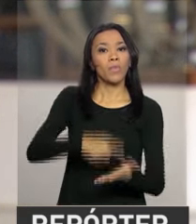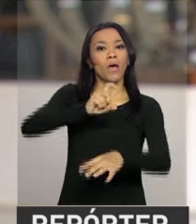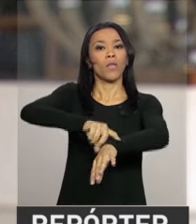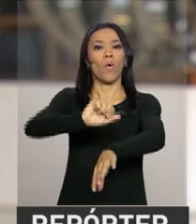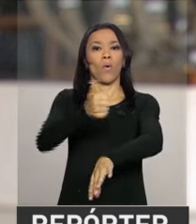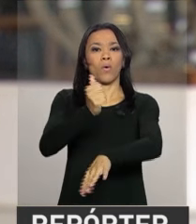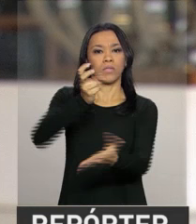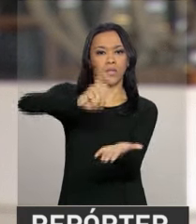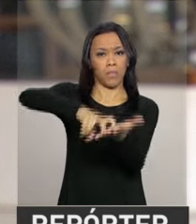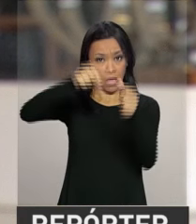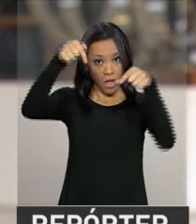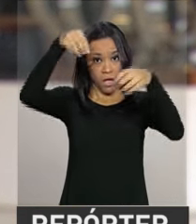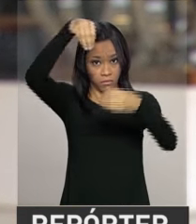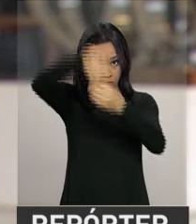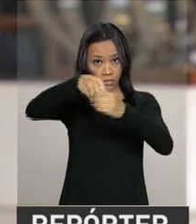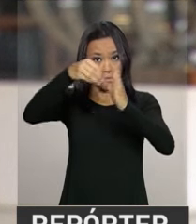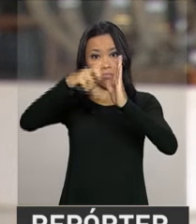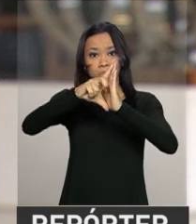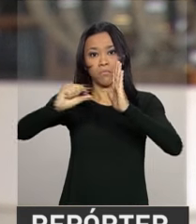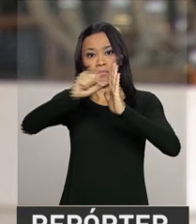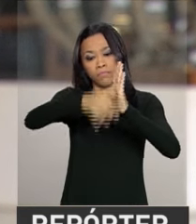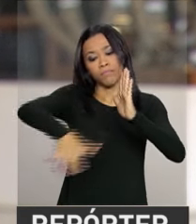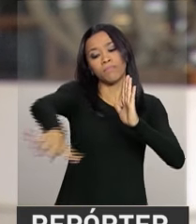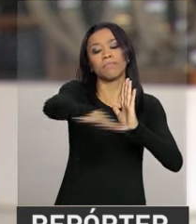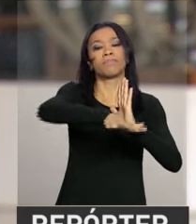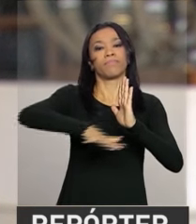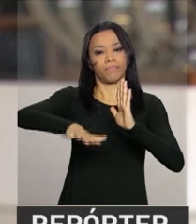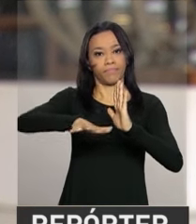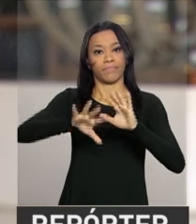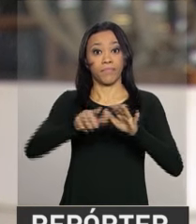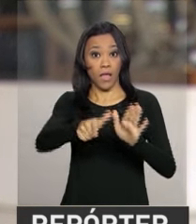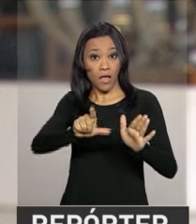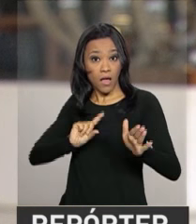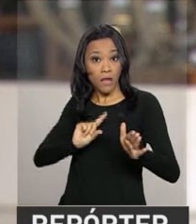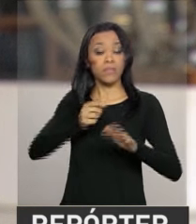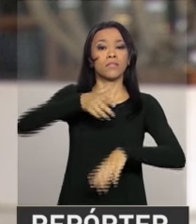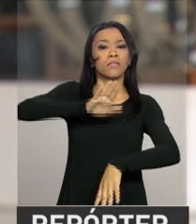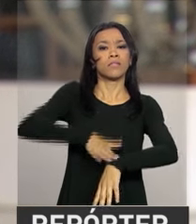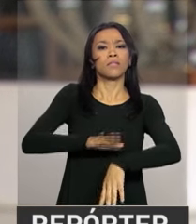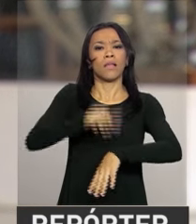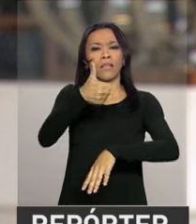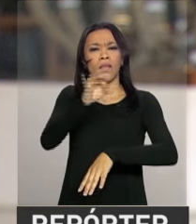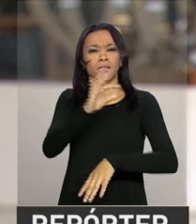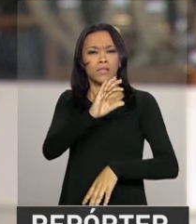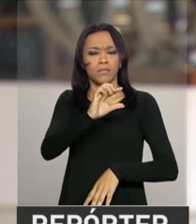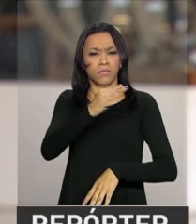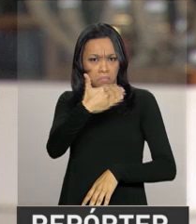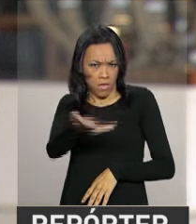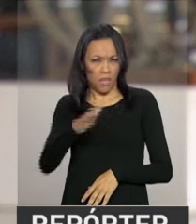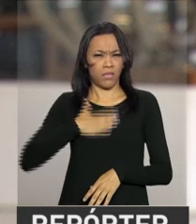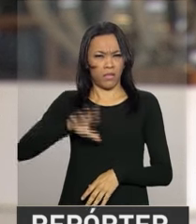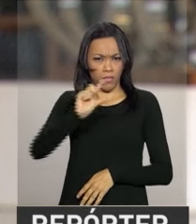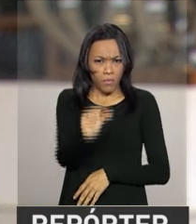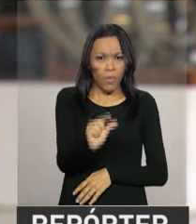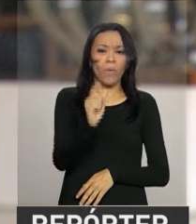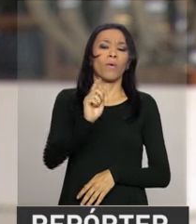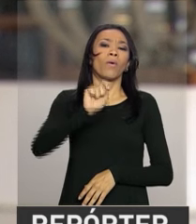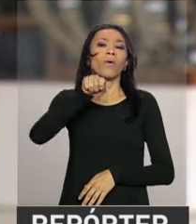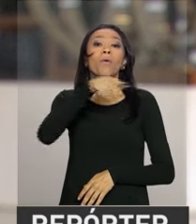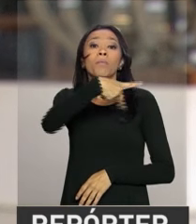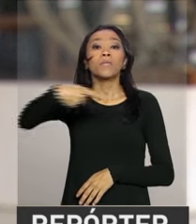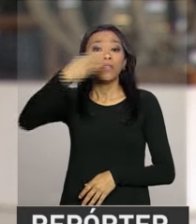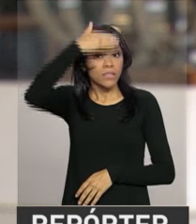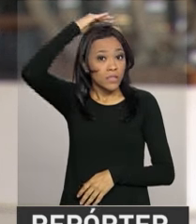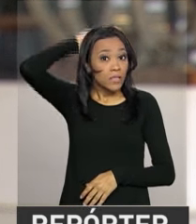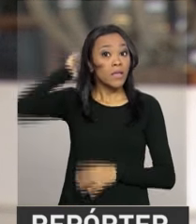no salão Leste aqui do Palácio do Planalto antes às 10:30 ou seja daqui a pouco o presidente em exercício